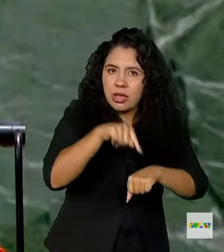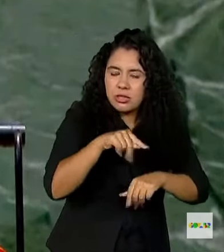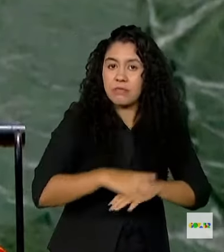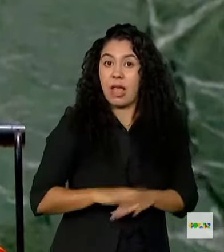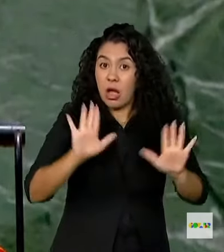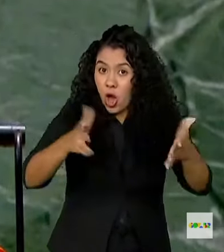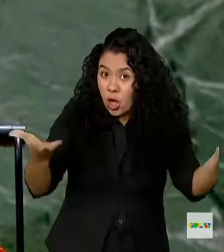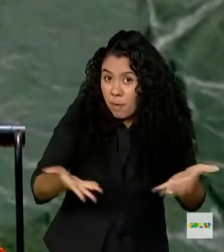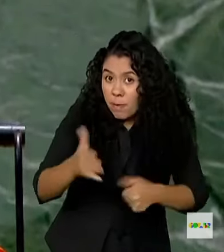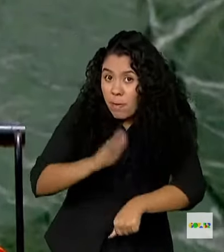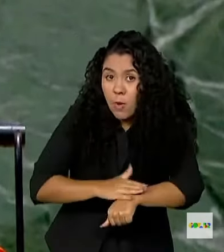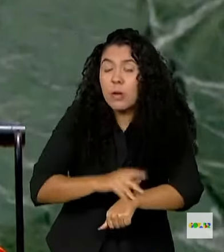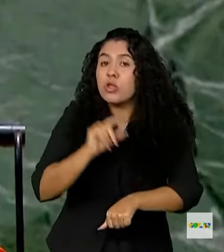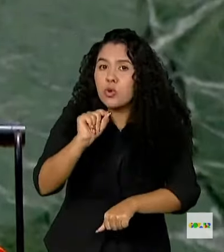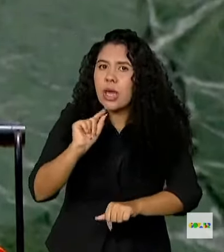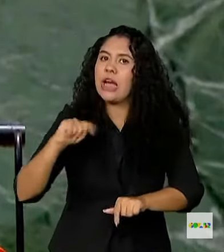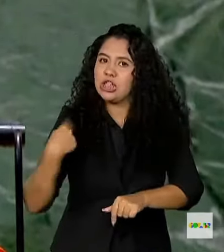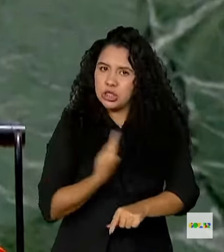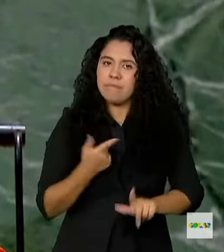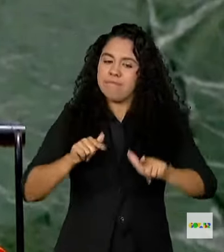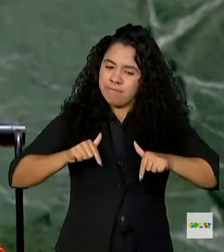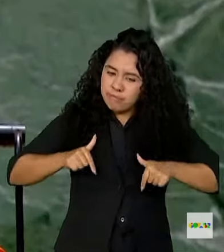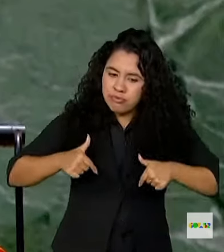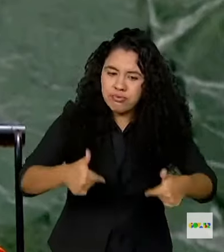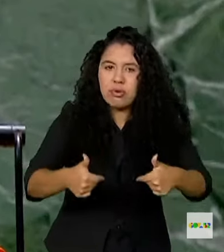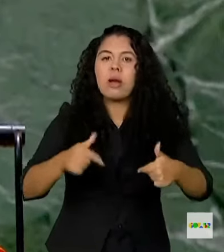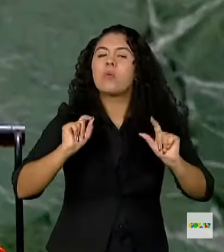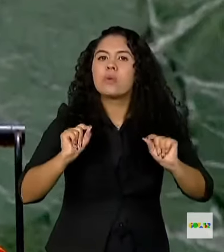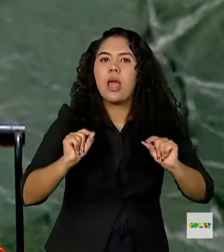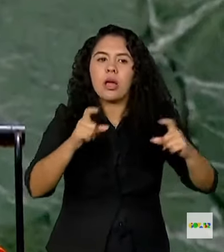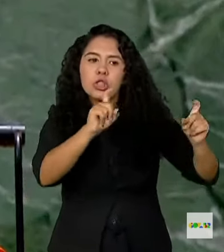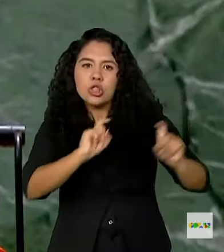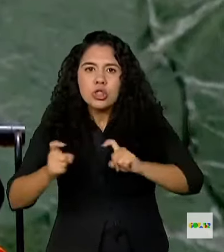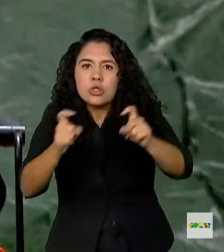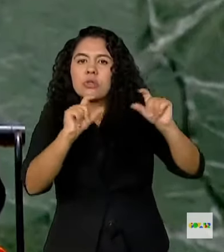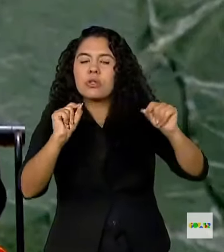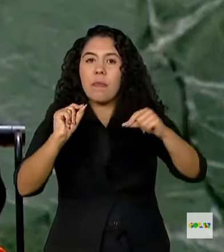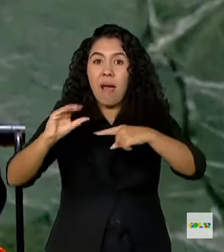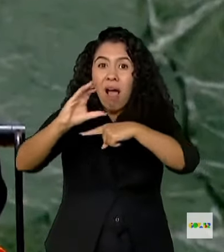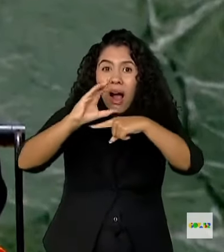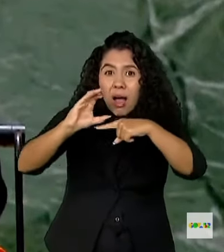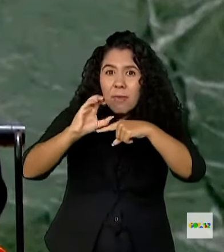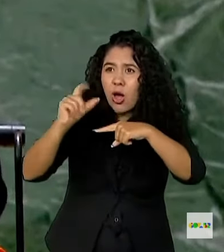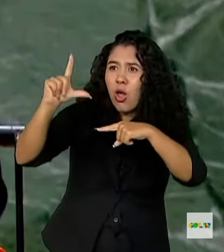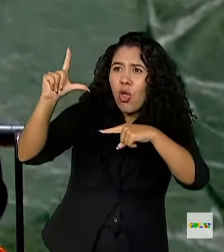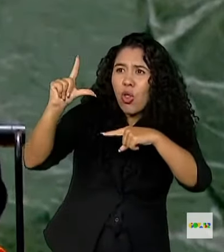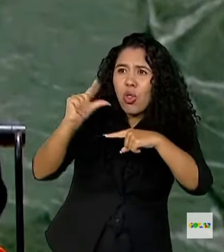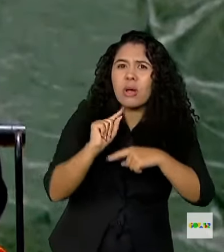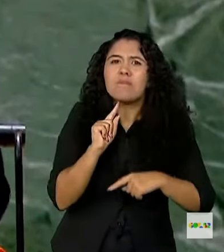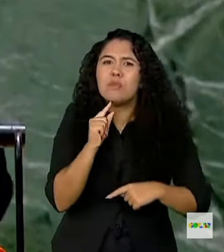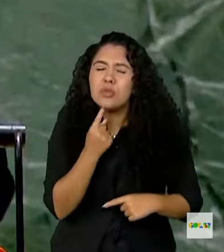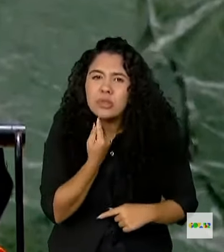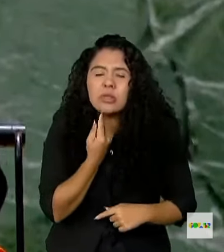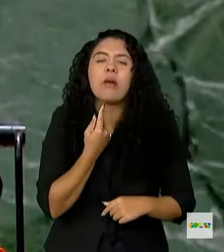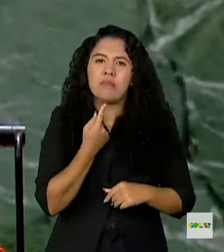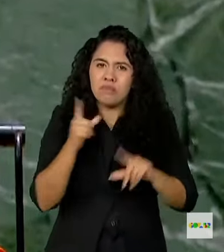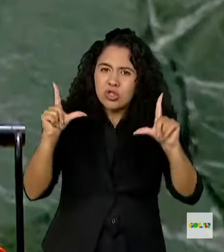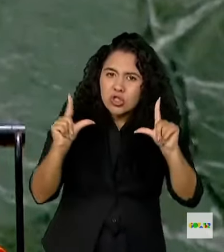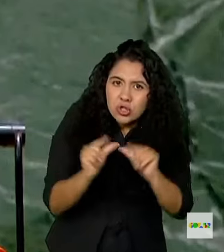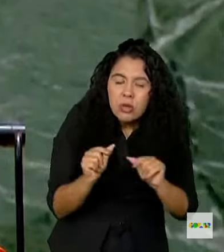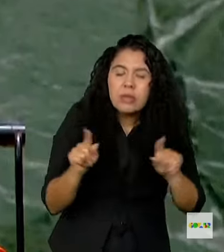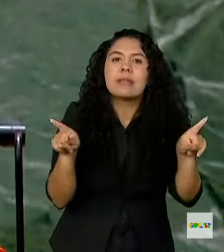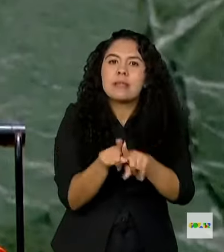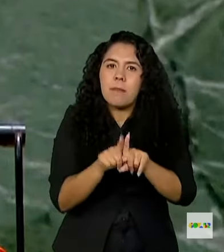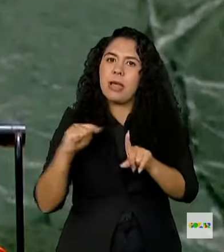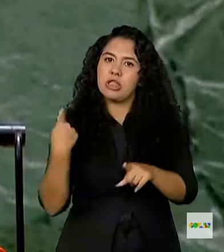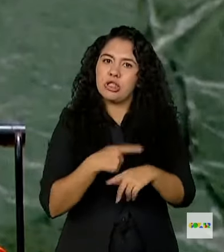hora de enfrentar o debate sobre o ritmo lento da descarbonização do planeta e trabalhar por uma economia